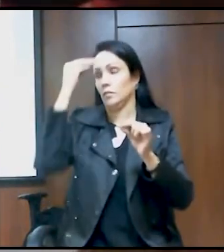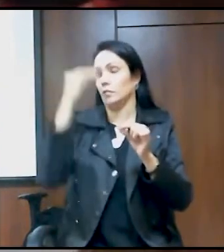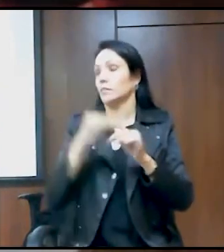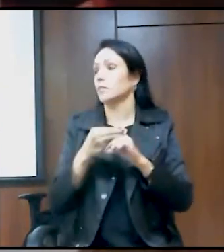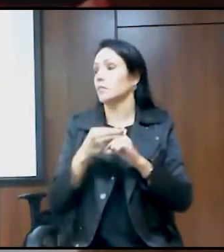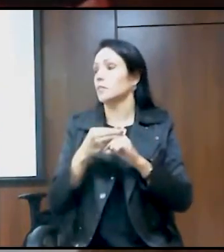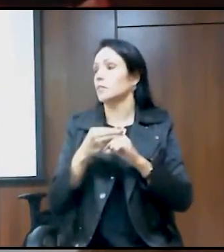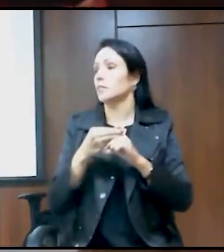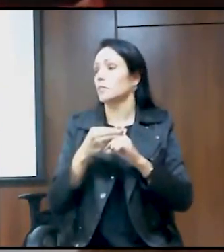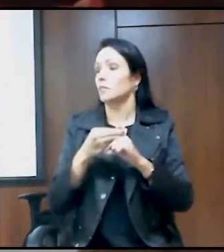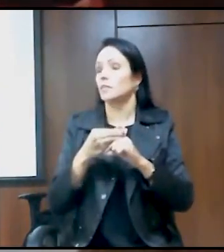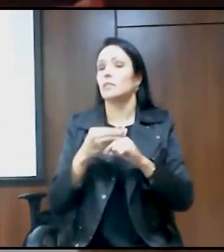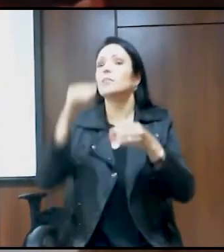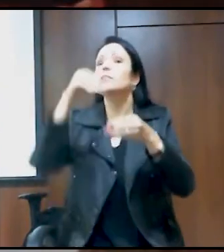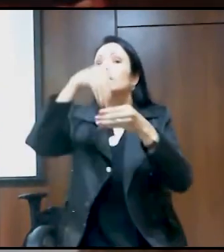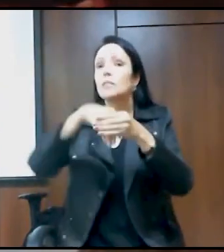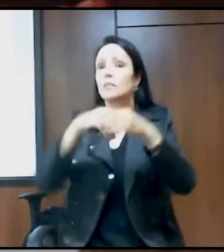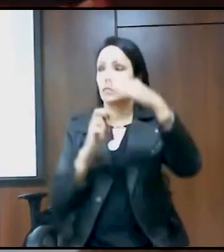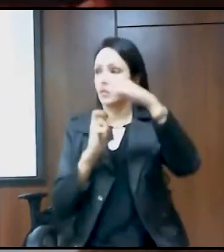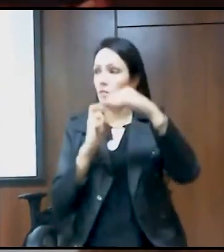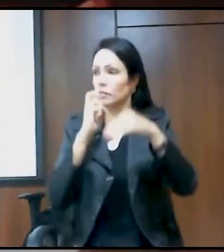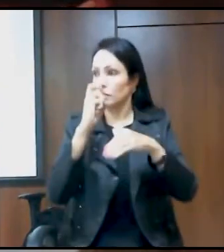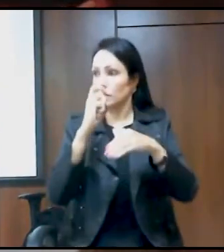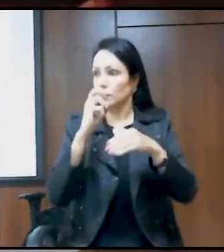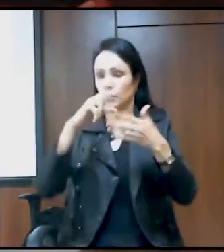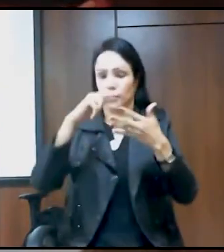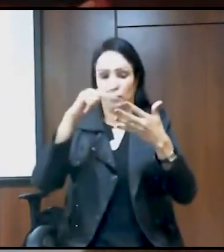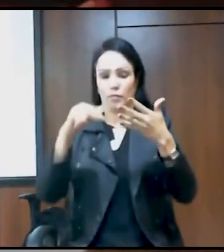também. Dentro das 5 modalidades,